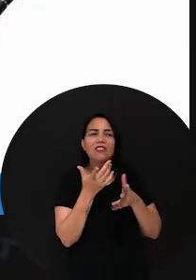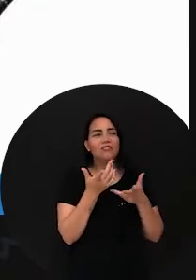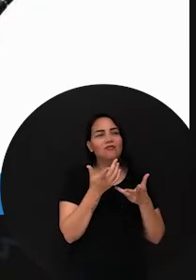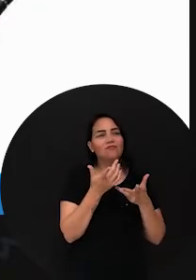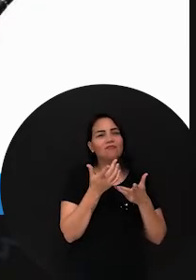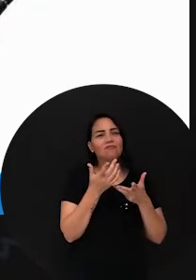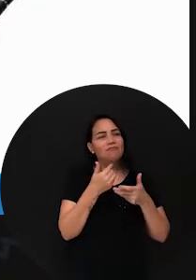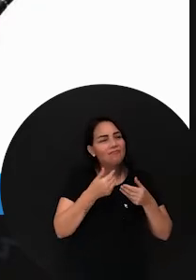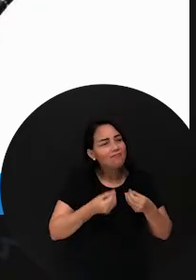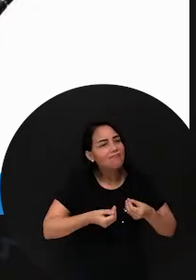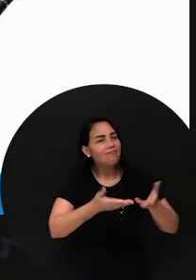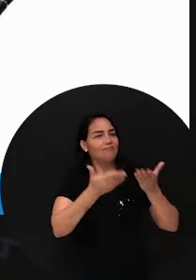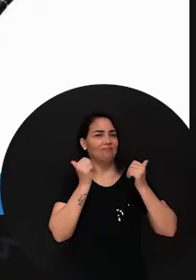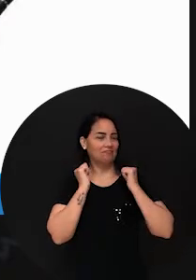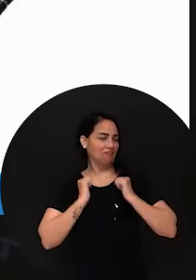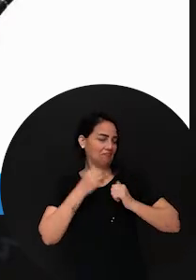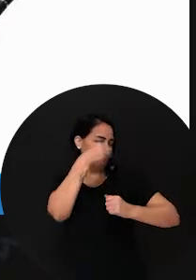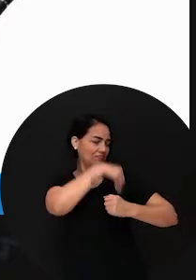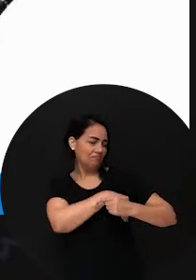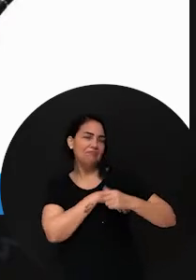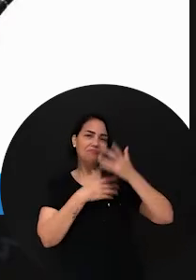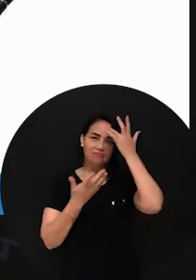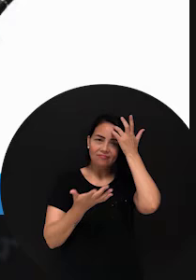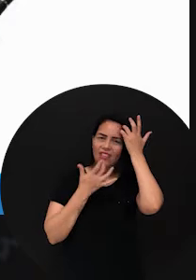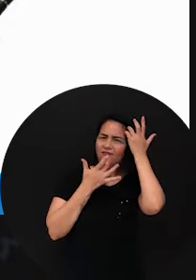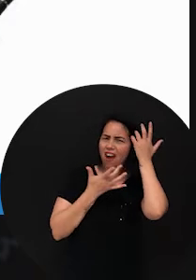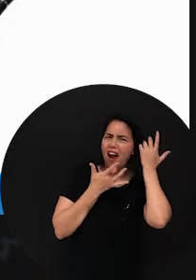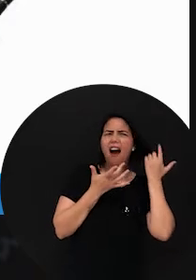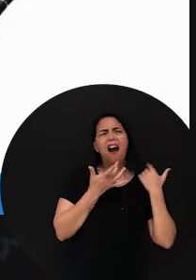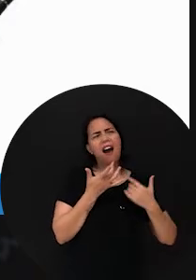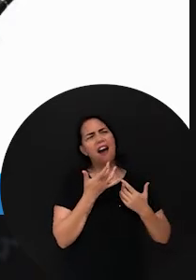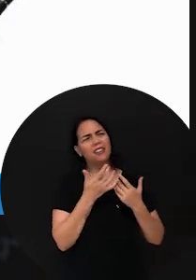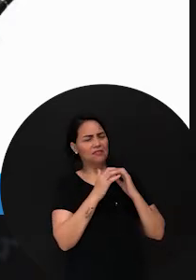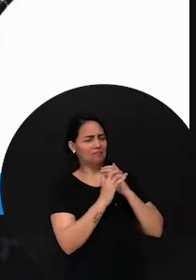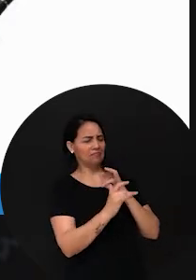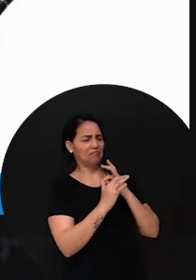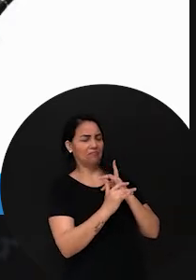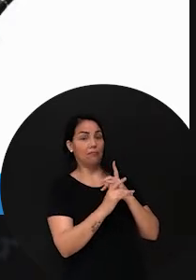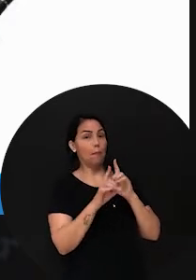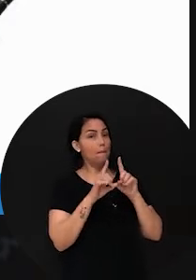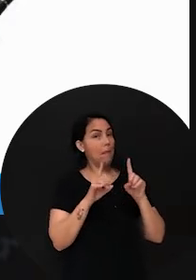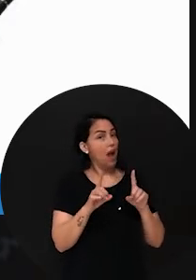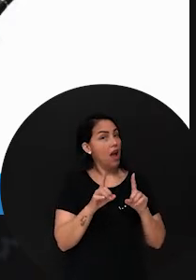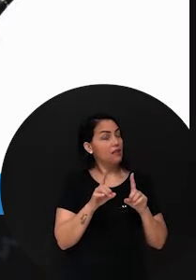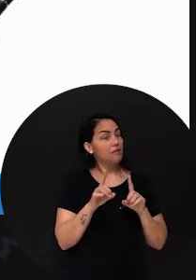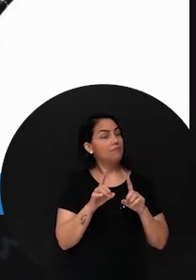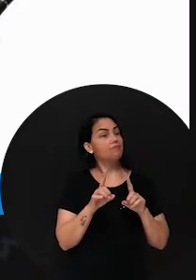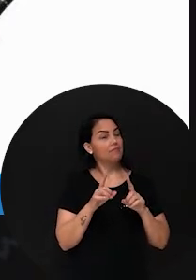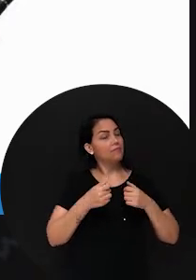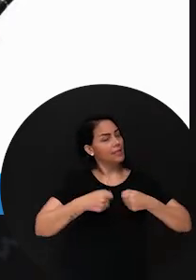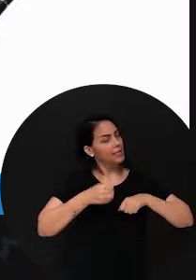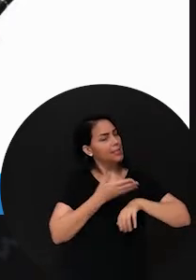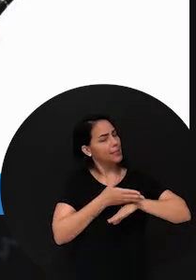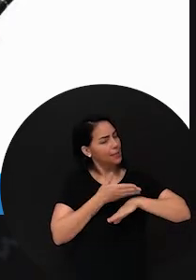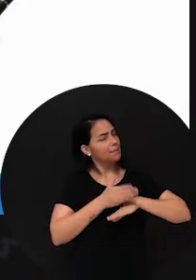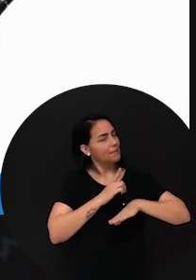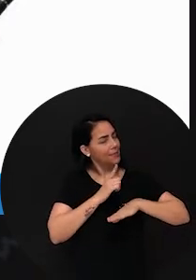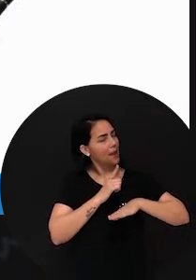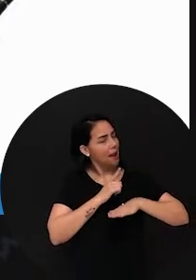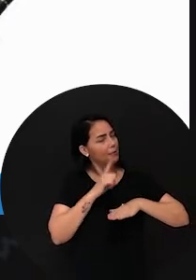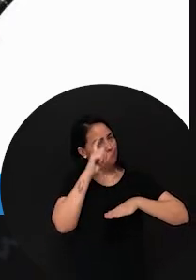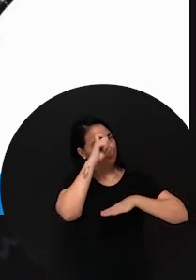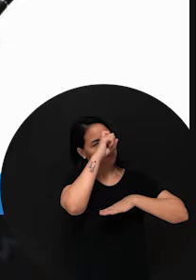transporte, prático. Alguns dizem, esse instrumento é muito fácil de tocar, mas como qualquer outro instrumento, ele tem as